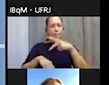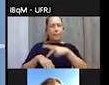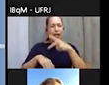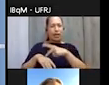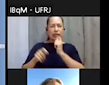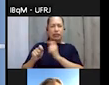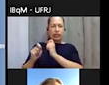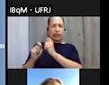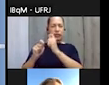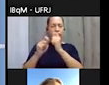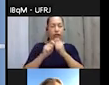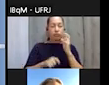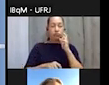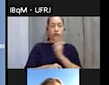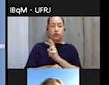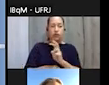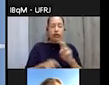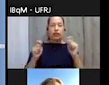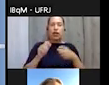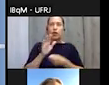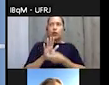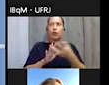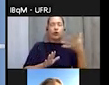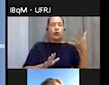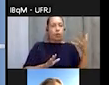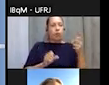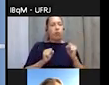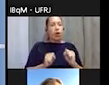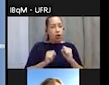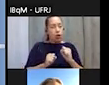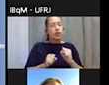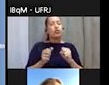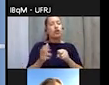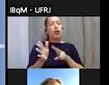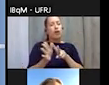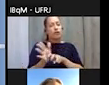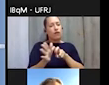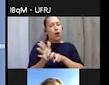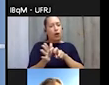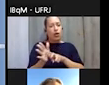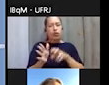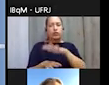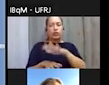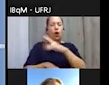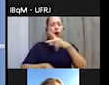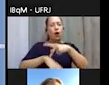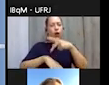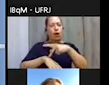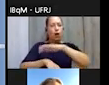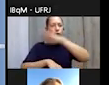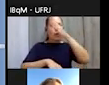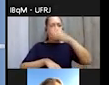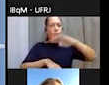de possibilidades de fósseis nessas rochas. E há um motivo para isso ocorrer. Então, conforme as rochas vão